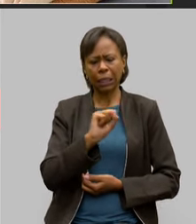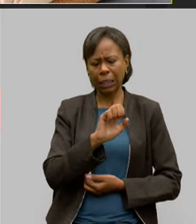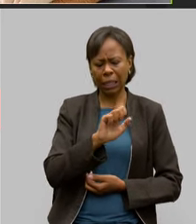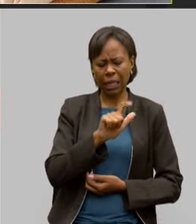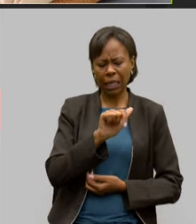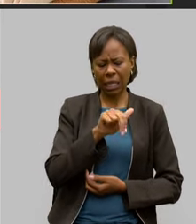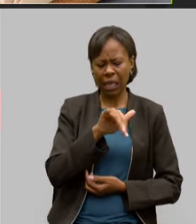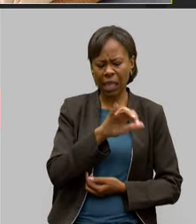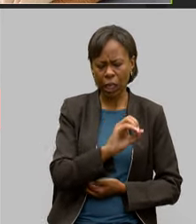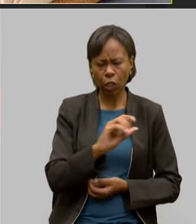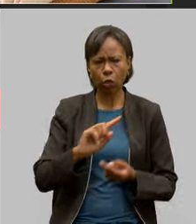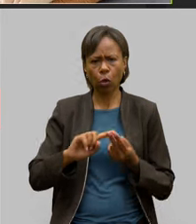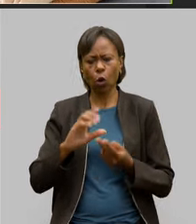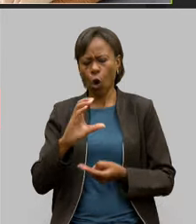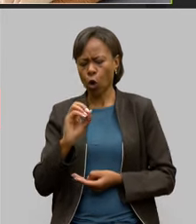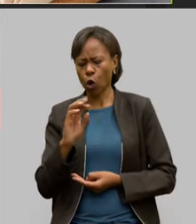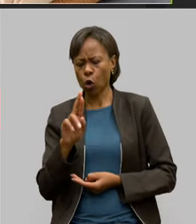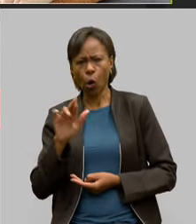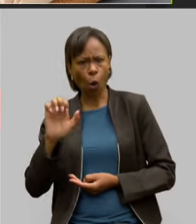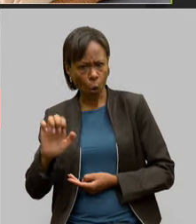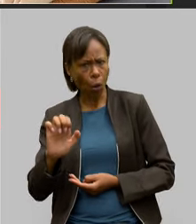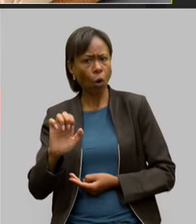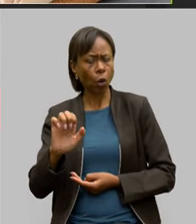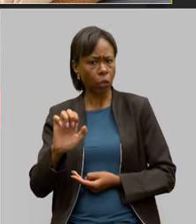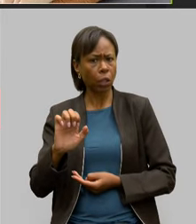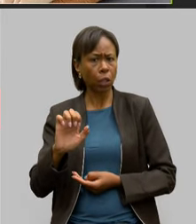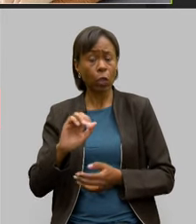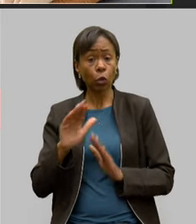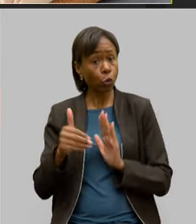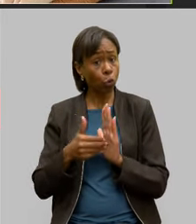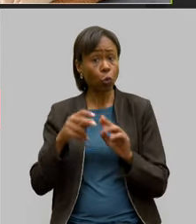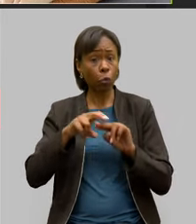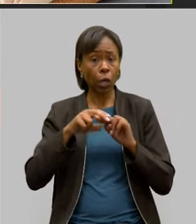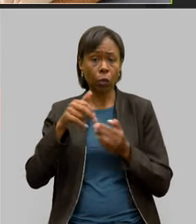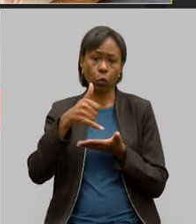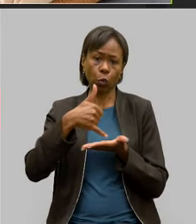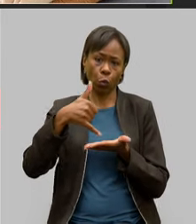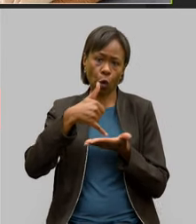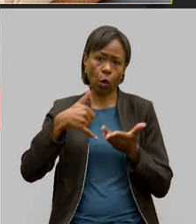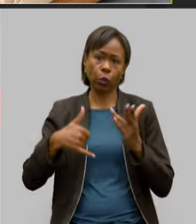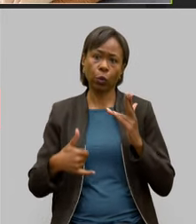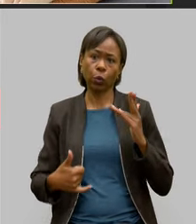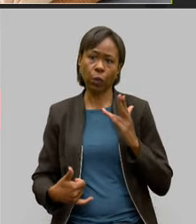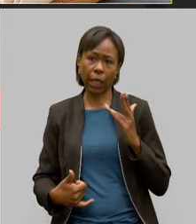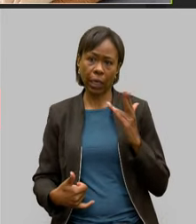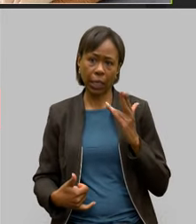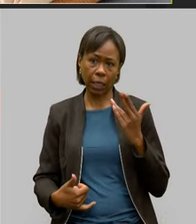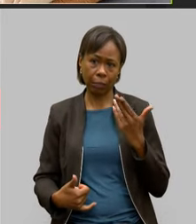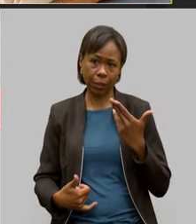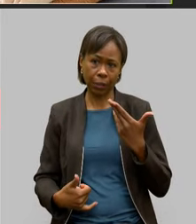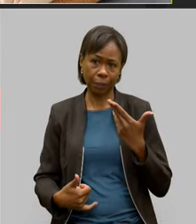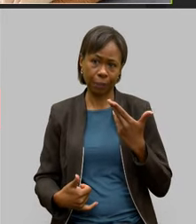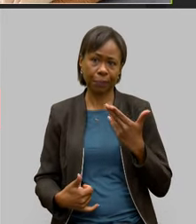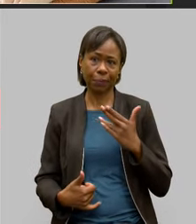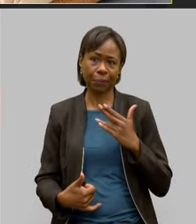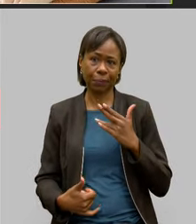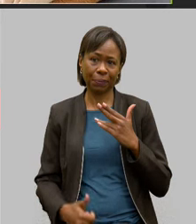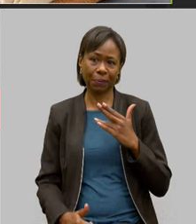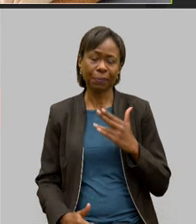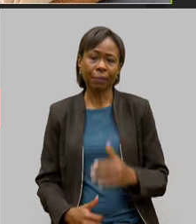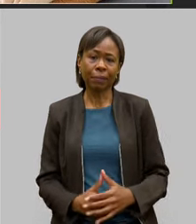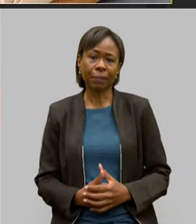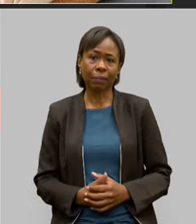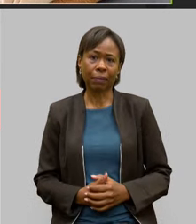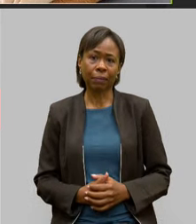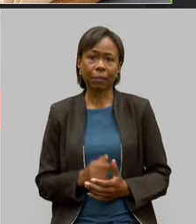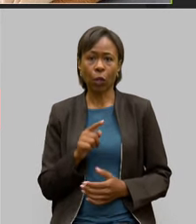cobre que são antioxidantes isso tudo a partir do Óleo de cannabis mas continuando um pouquinho mais embaixo eu tenho eh